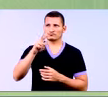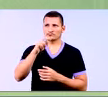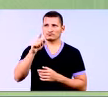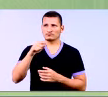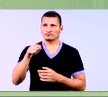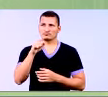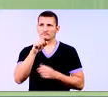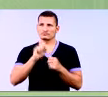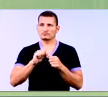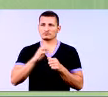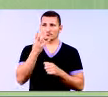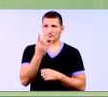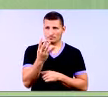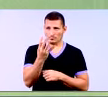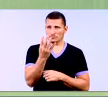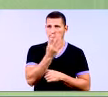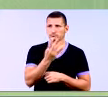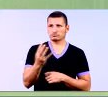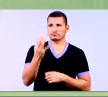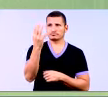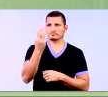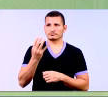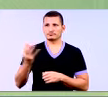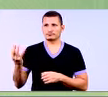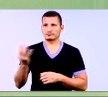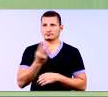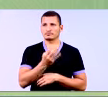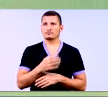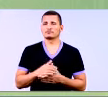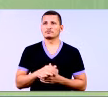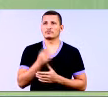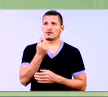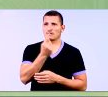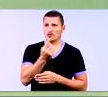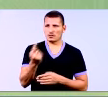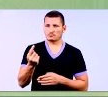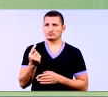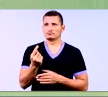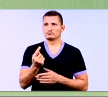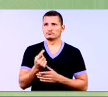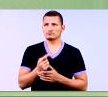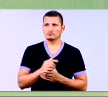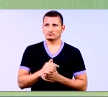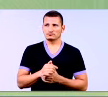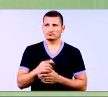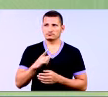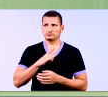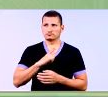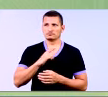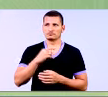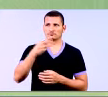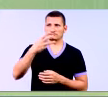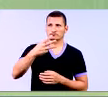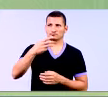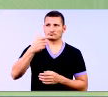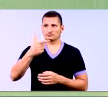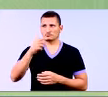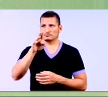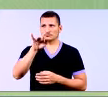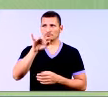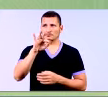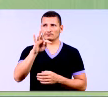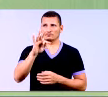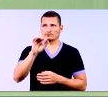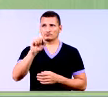realiza 4 transferências por ciclo. E cada transferência desse, ele leva o quê? 32